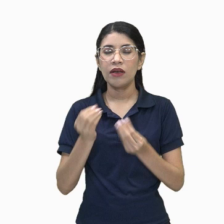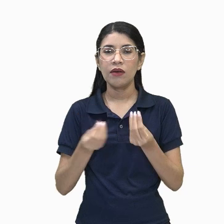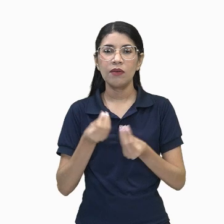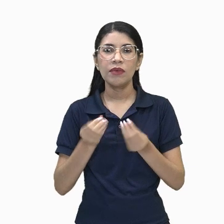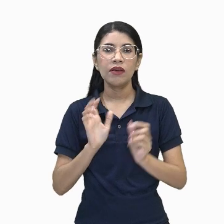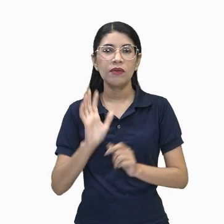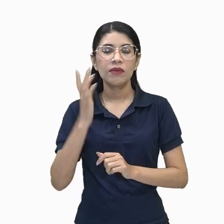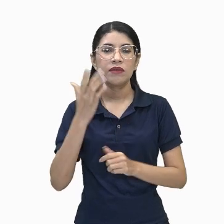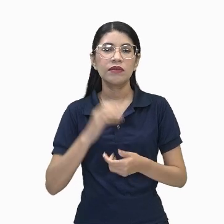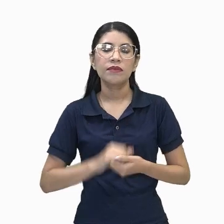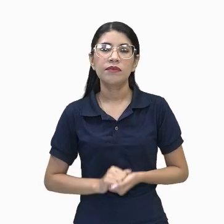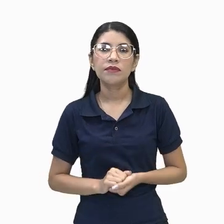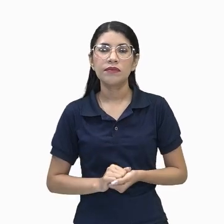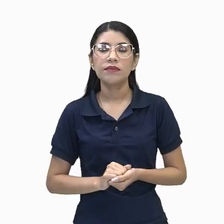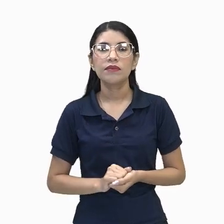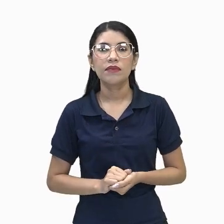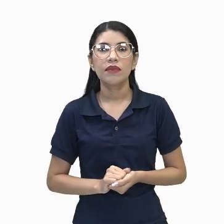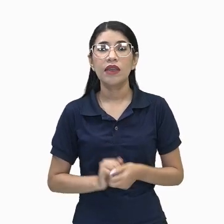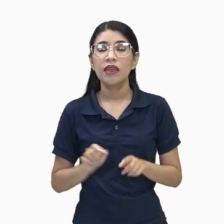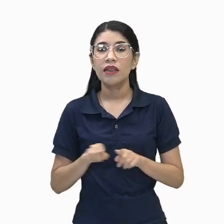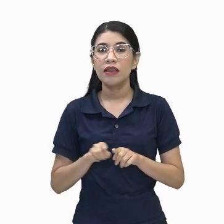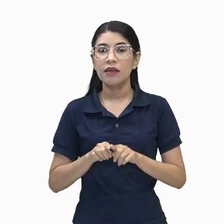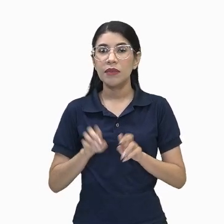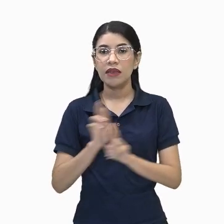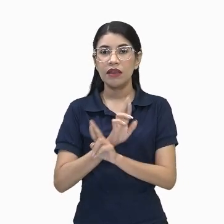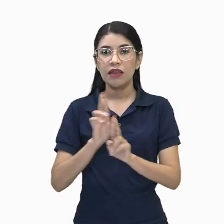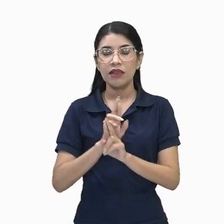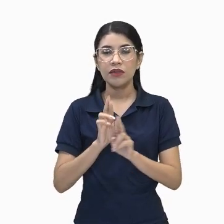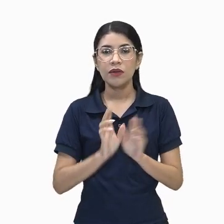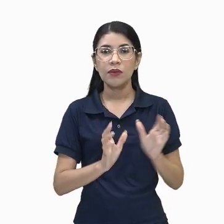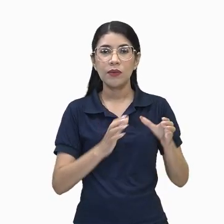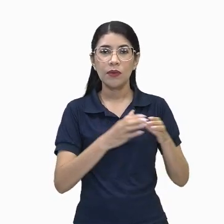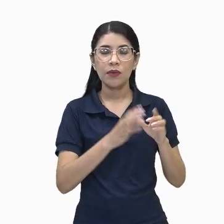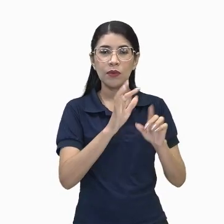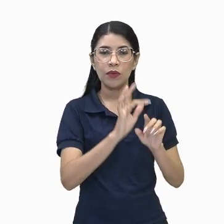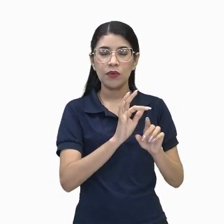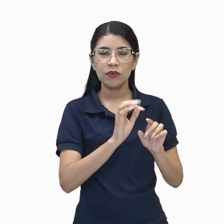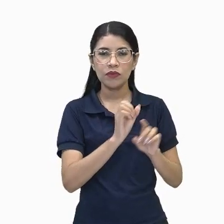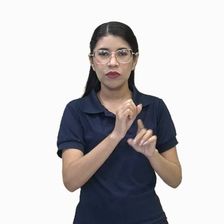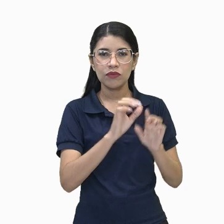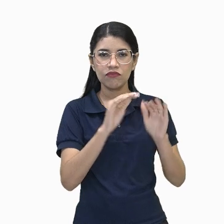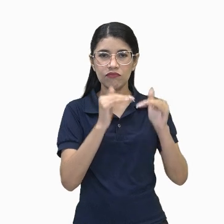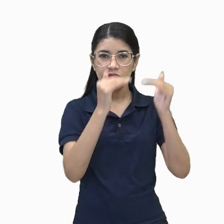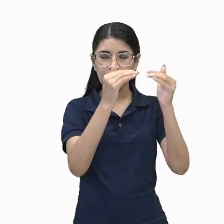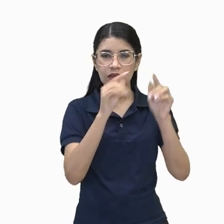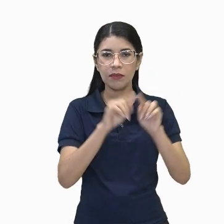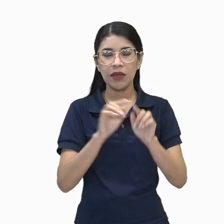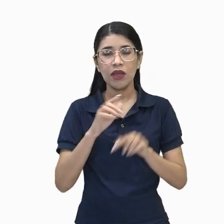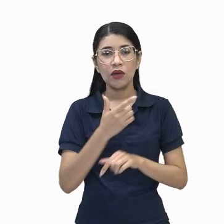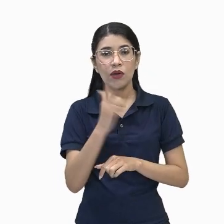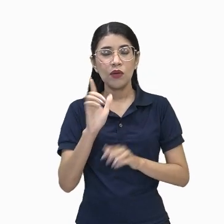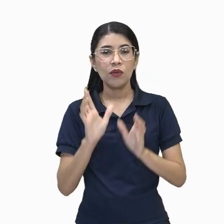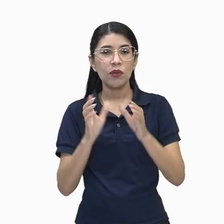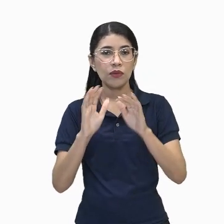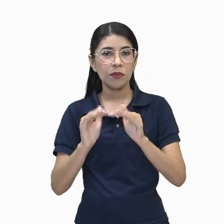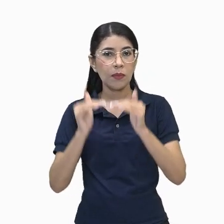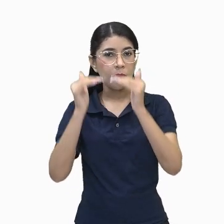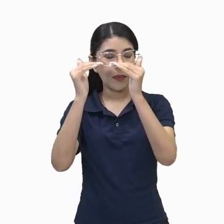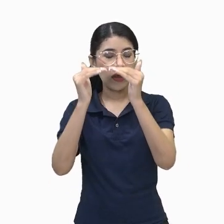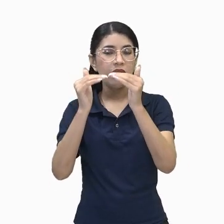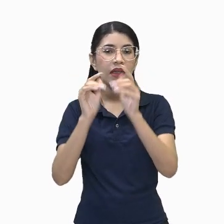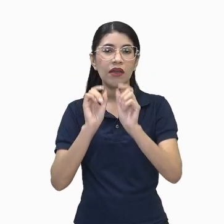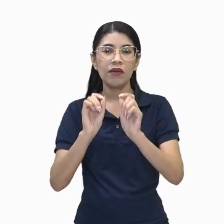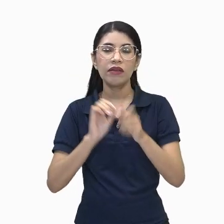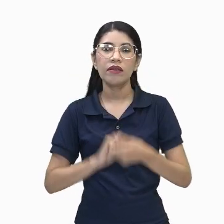a servidão. E a relação entre senhor feudal e outro senhor feudal menor, a gente dá o